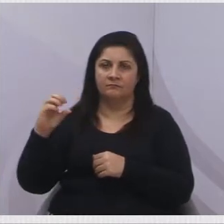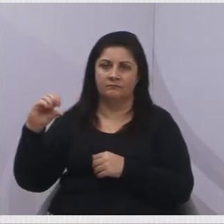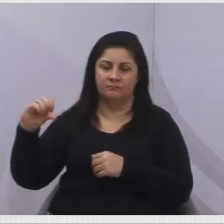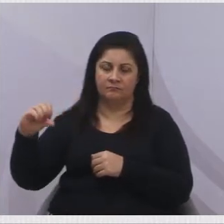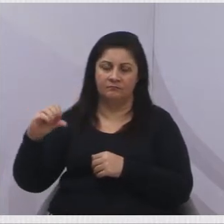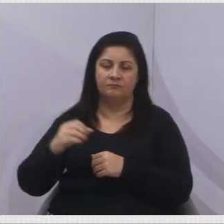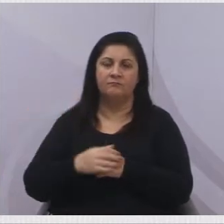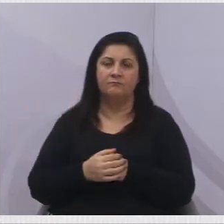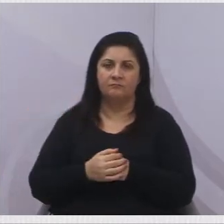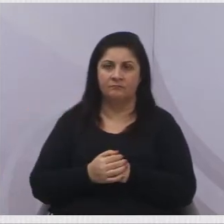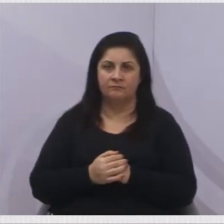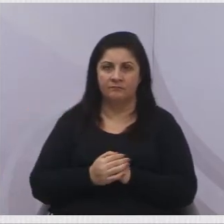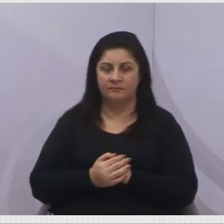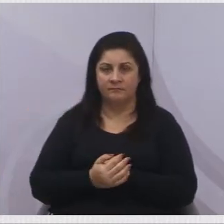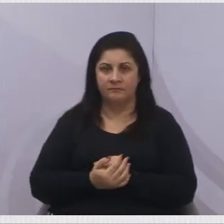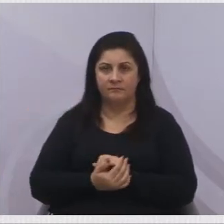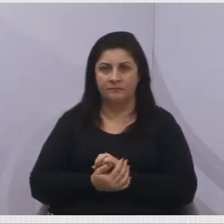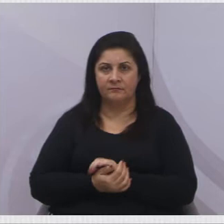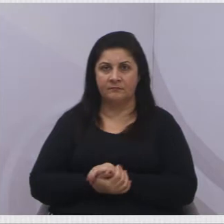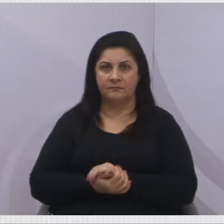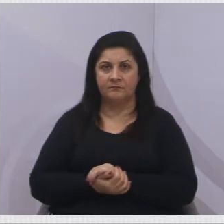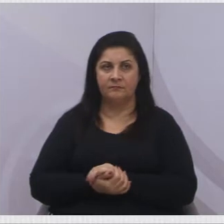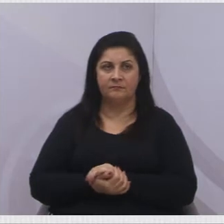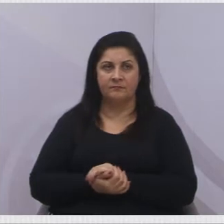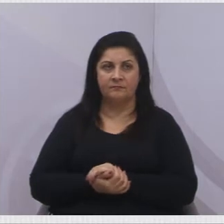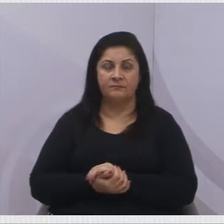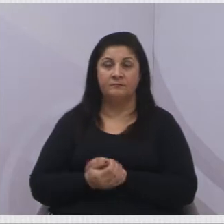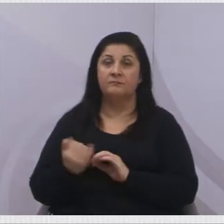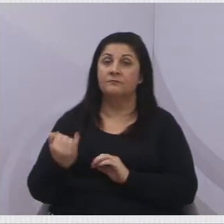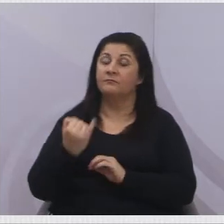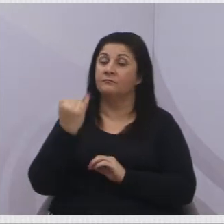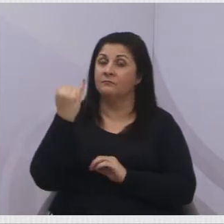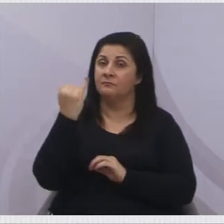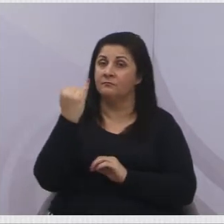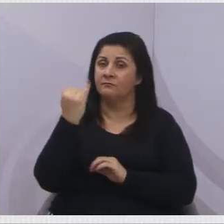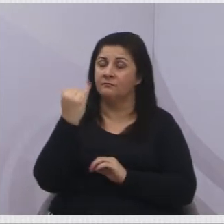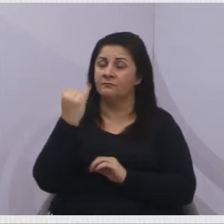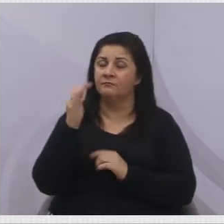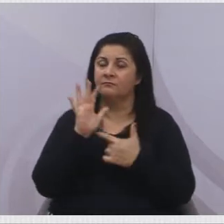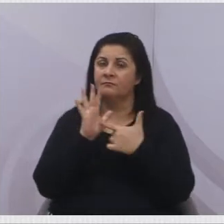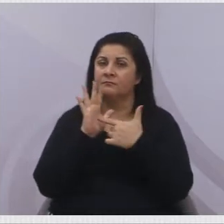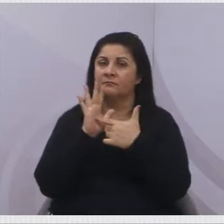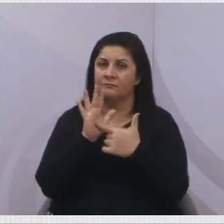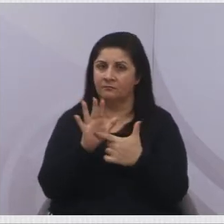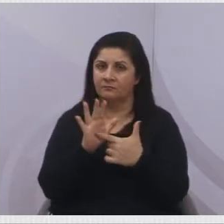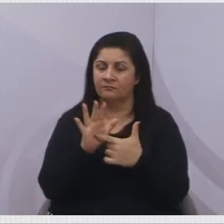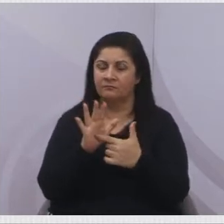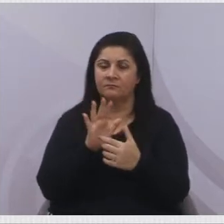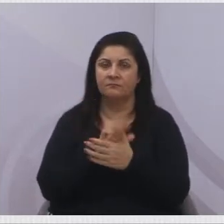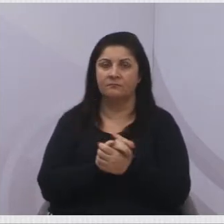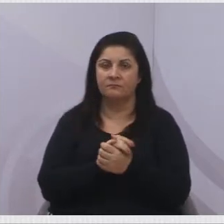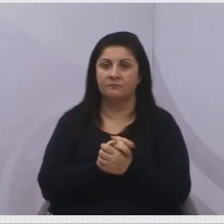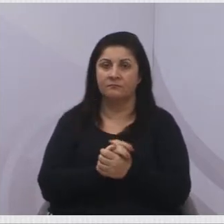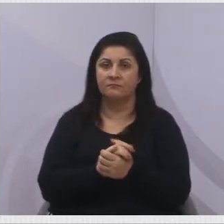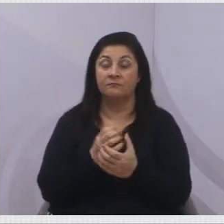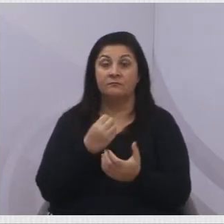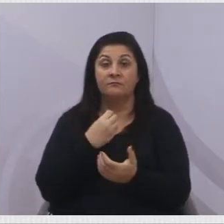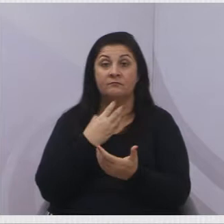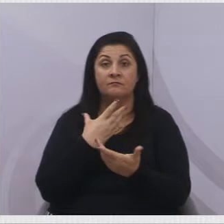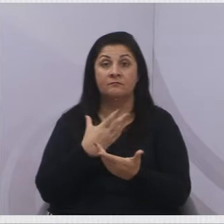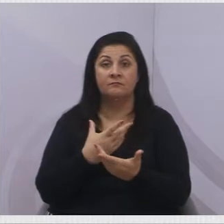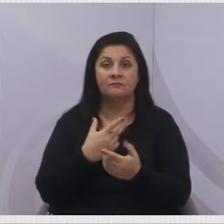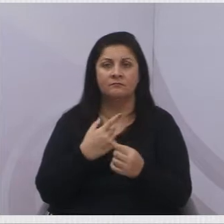25.709 sessões realizadas. É importante a gente trazer para vocês a boa notícia que